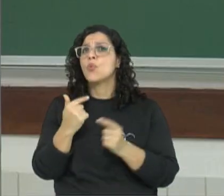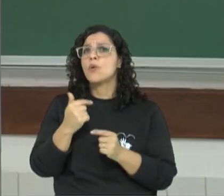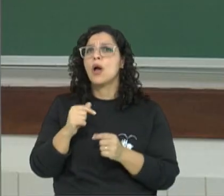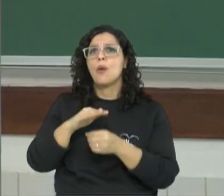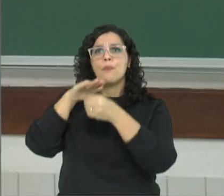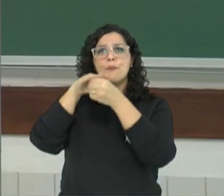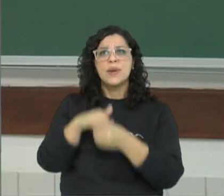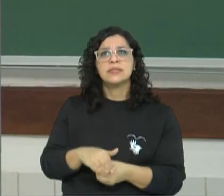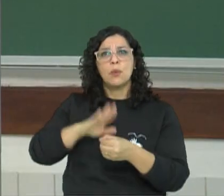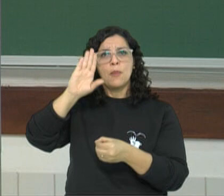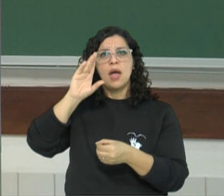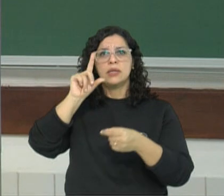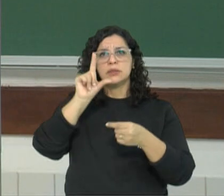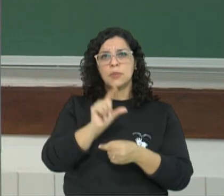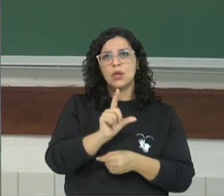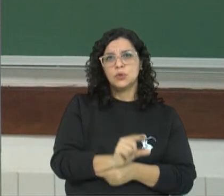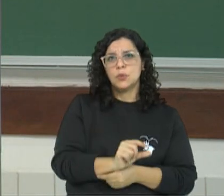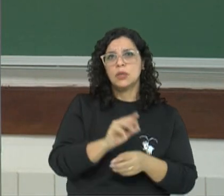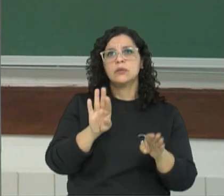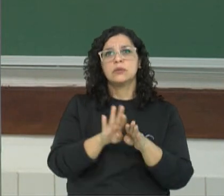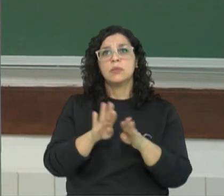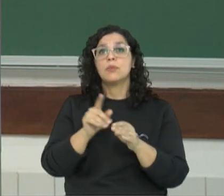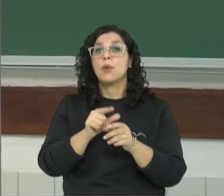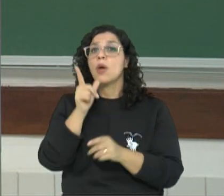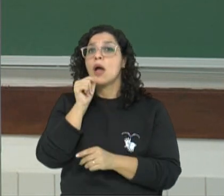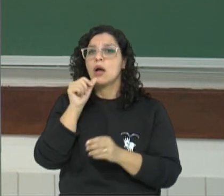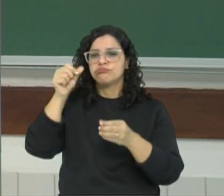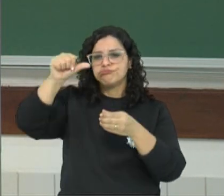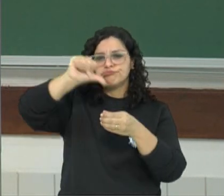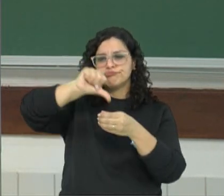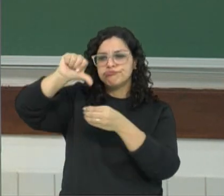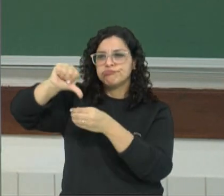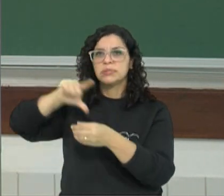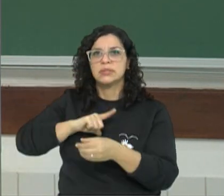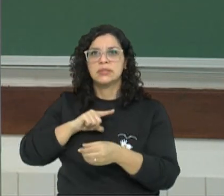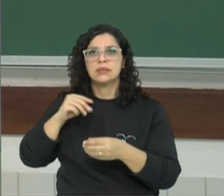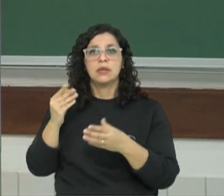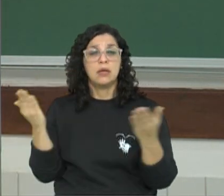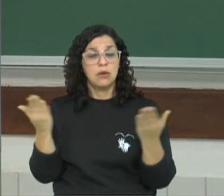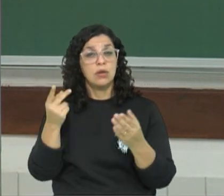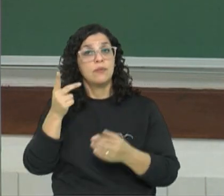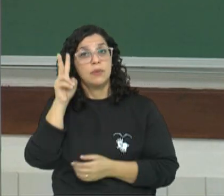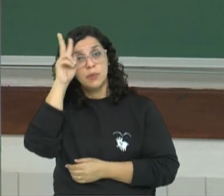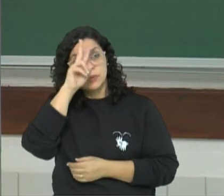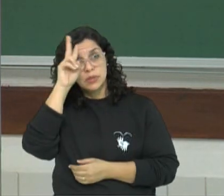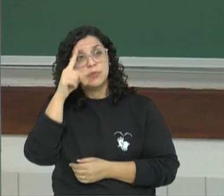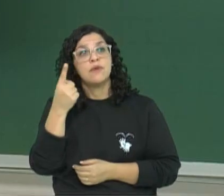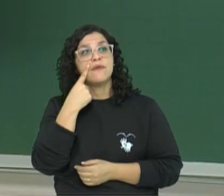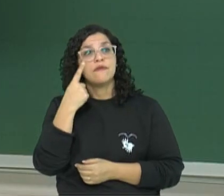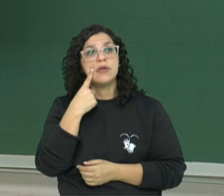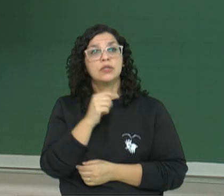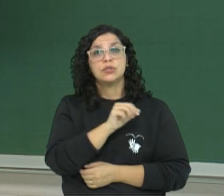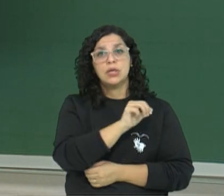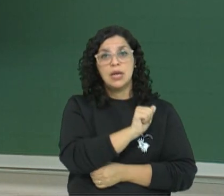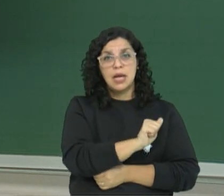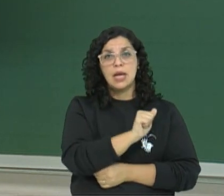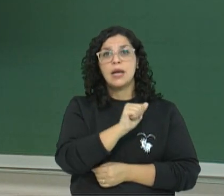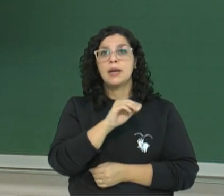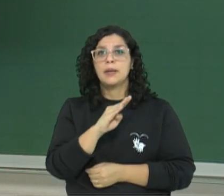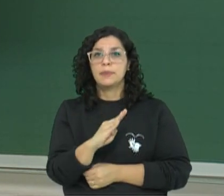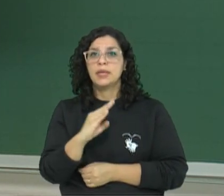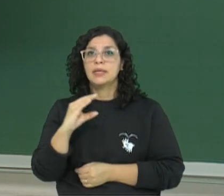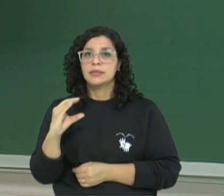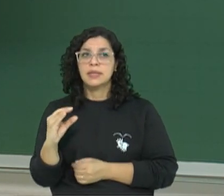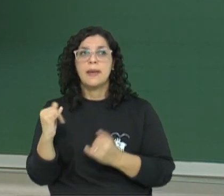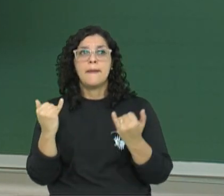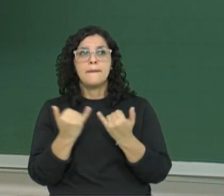é o valor da pressão exercida pelos líquidos ali, certo? Lembre-se que, vejo que o líquido A